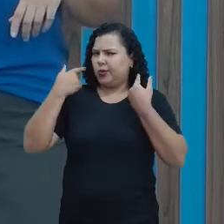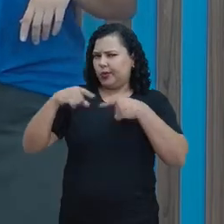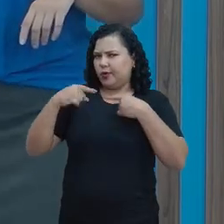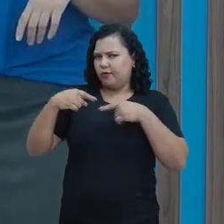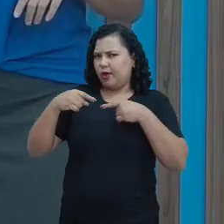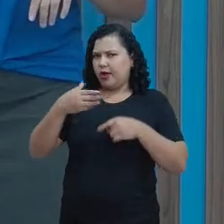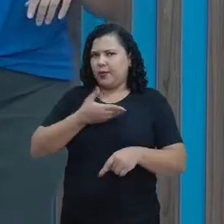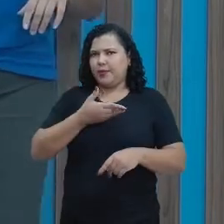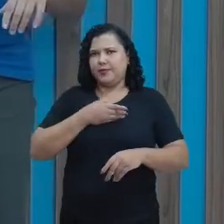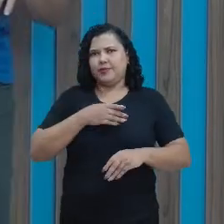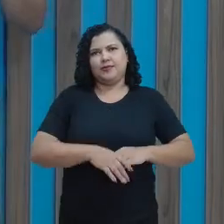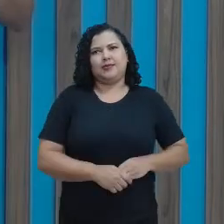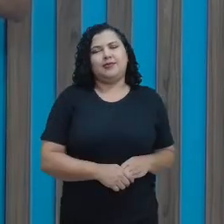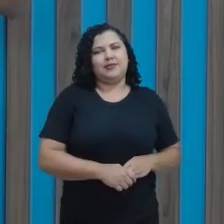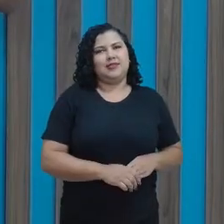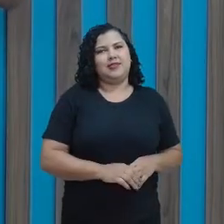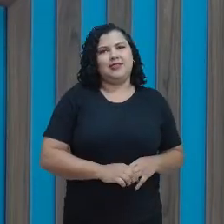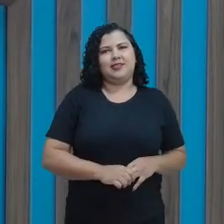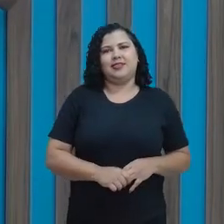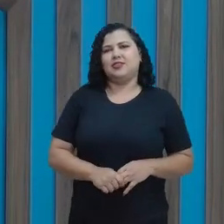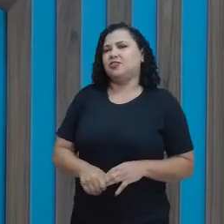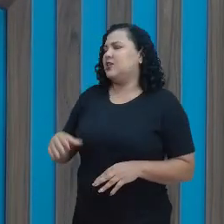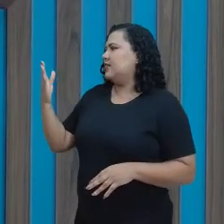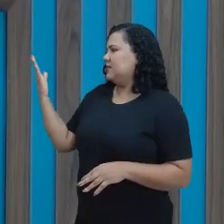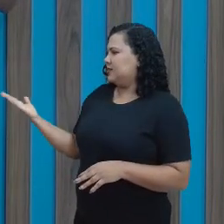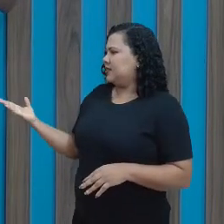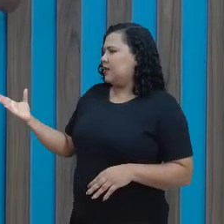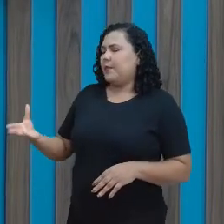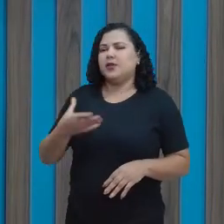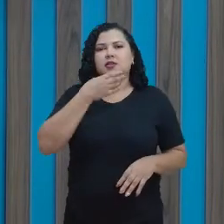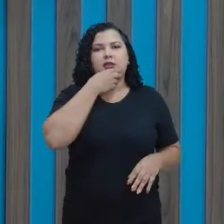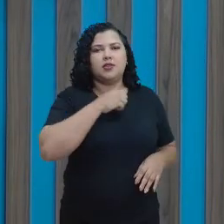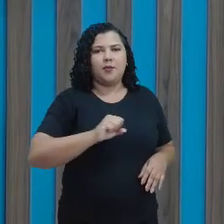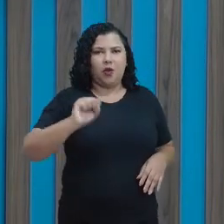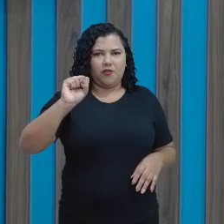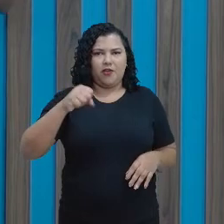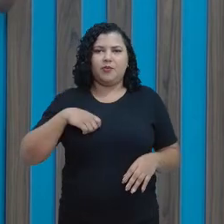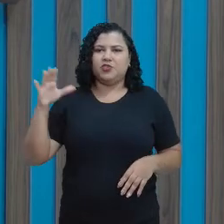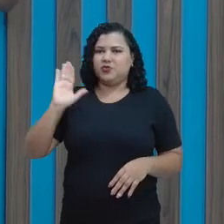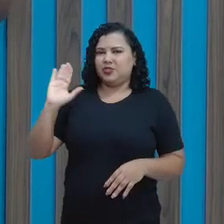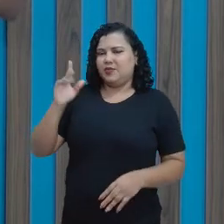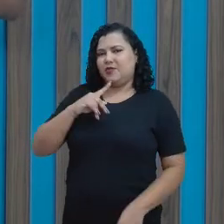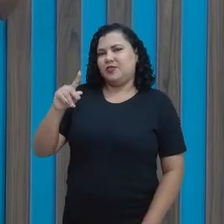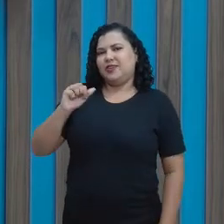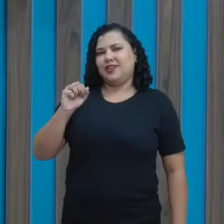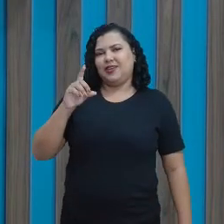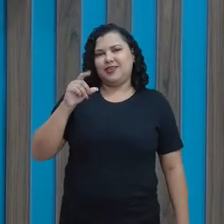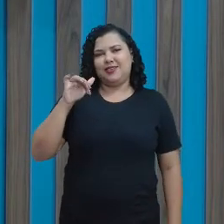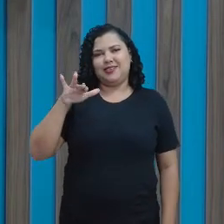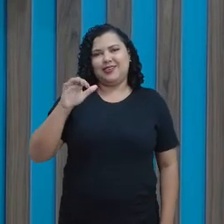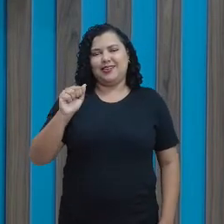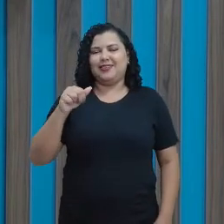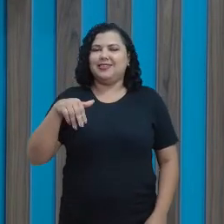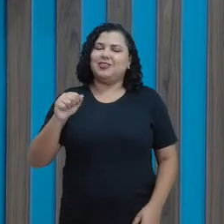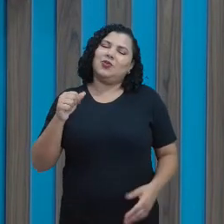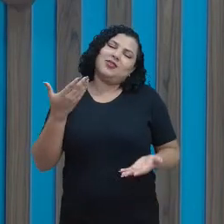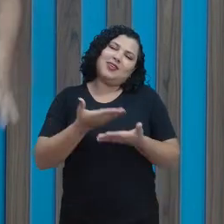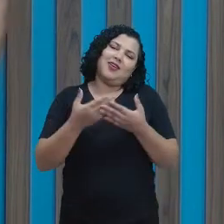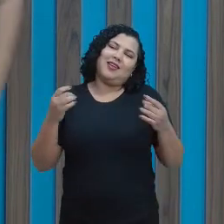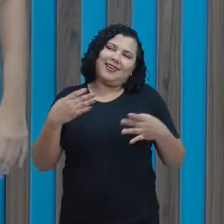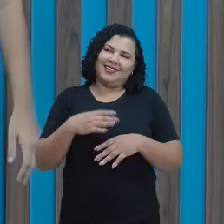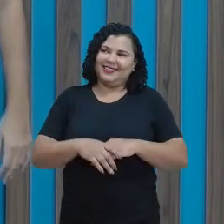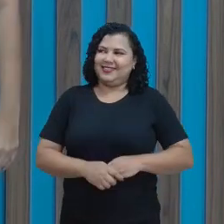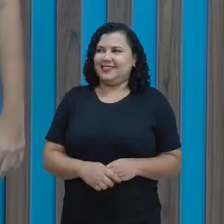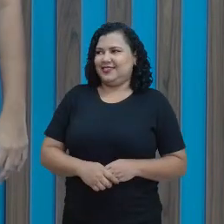né? Então, deixarei aqui este pensamento de Paulo Freire. Vamos nos despedir da professora Adriana, porque nossa aula, infelizmente, acabou,